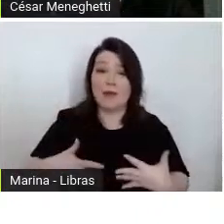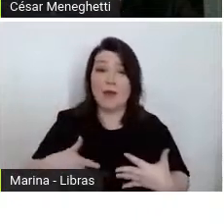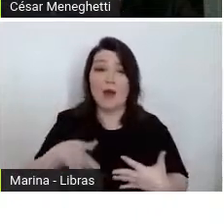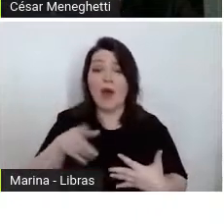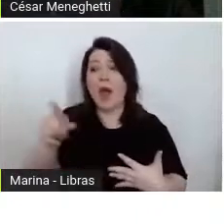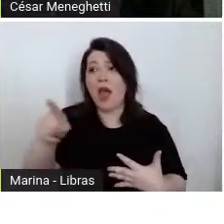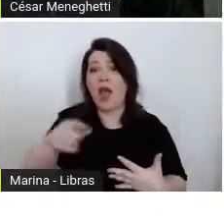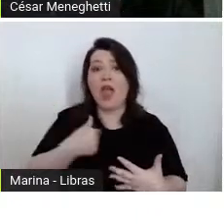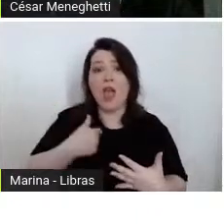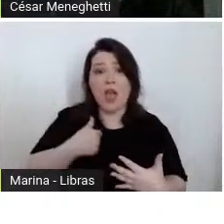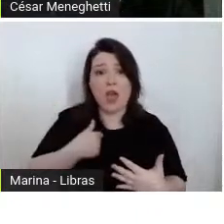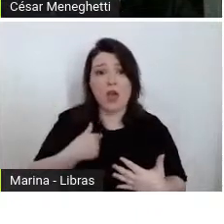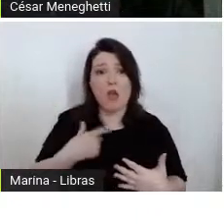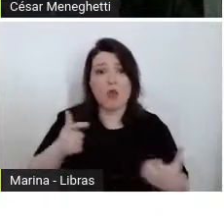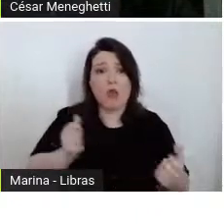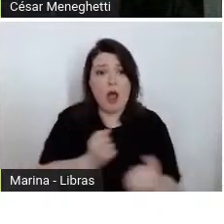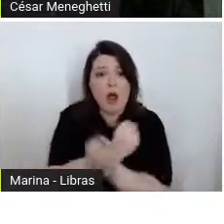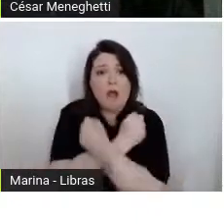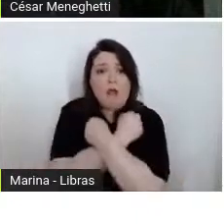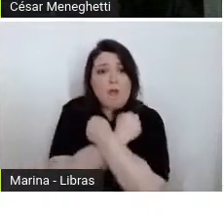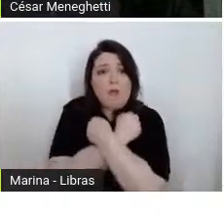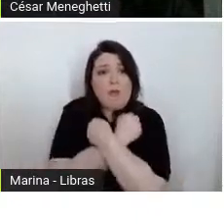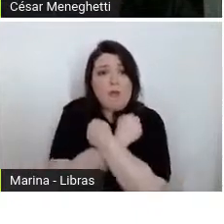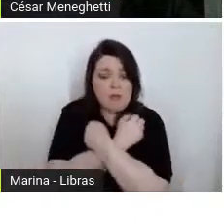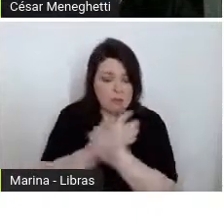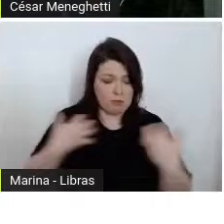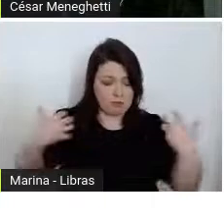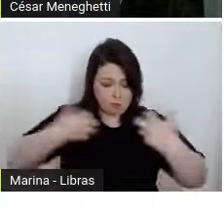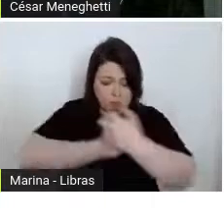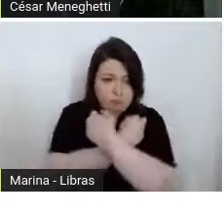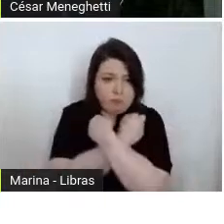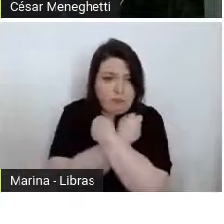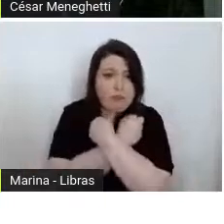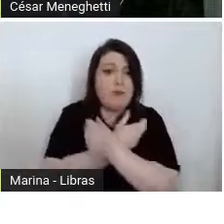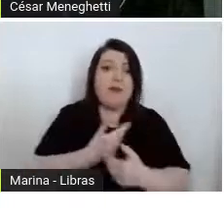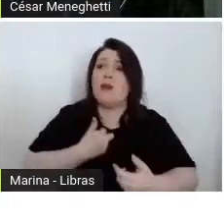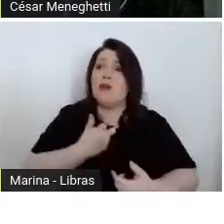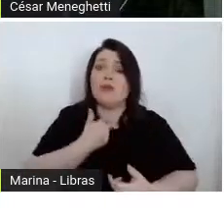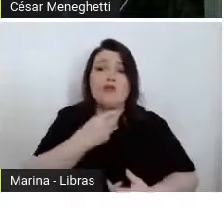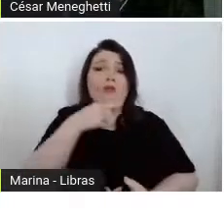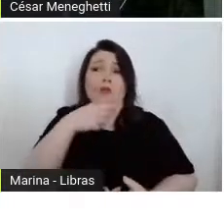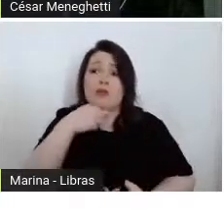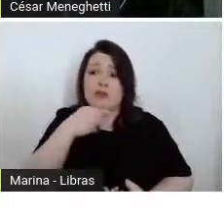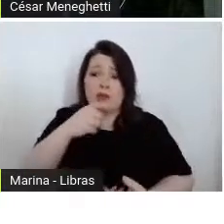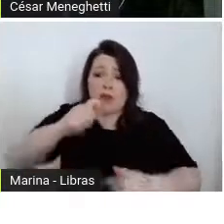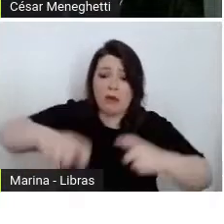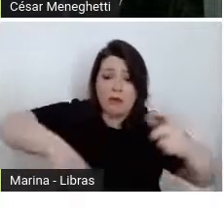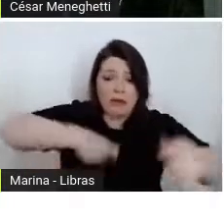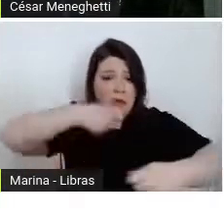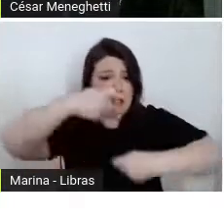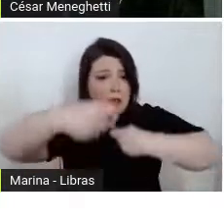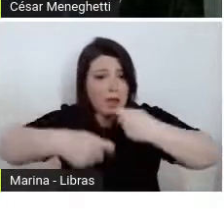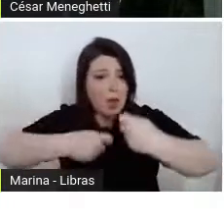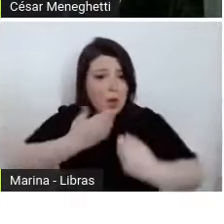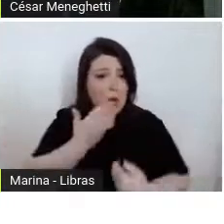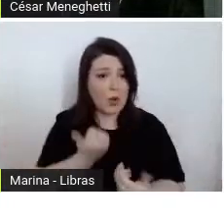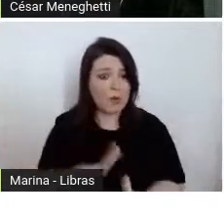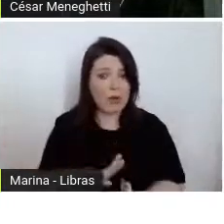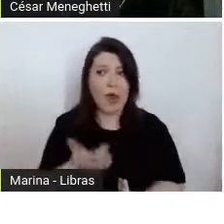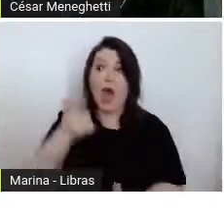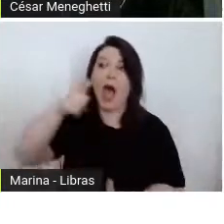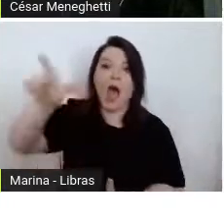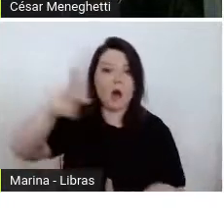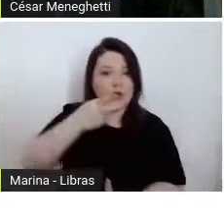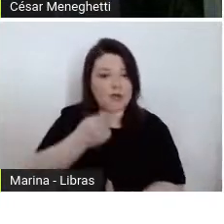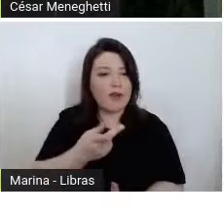jeito, sem usar as mãos para o prato. Aí outra pessoa, a outra falava, me colocaram dentro de uma